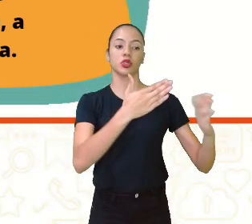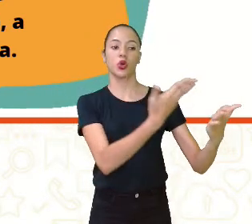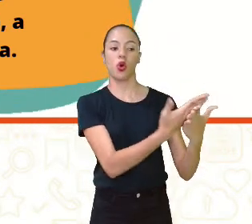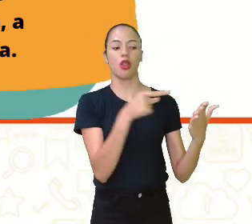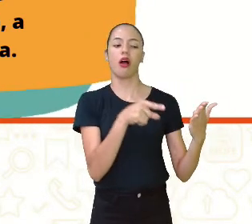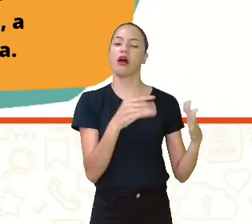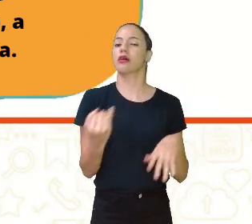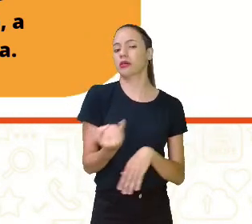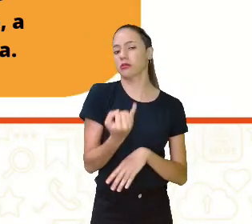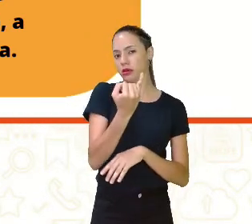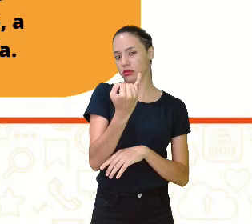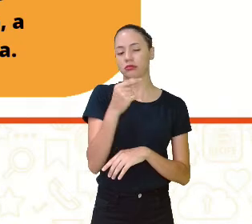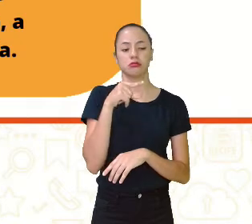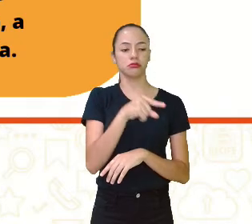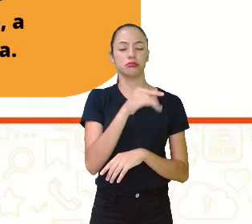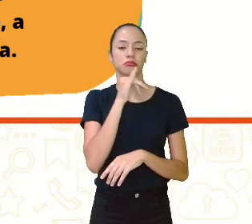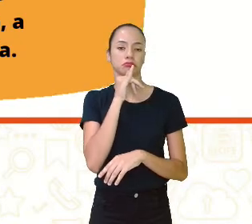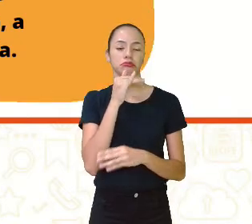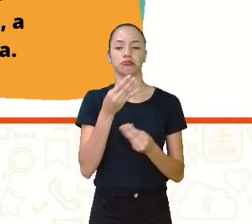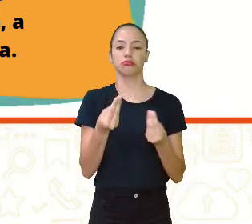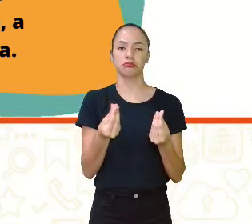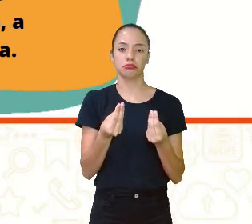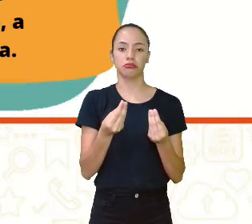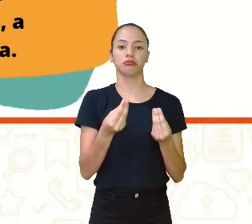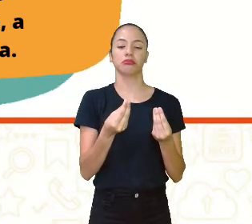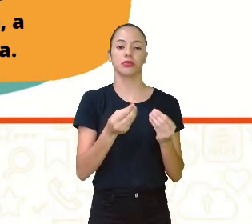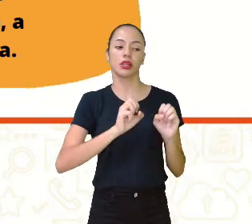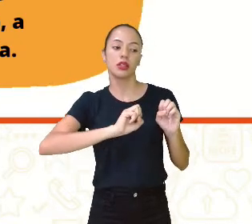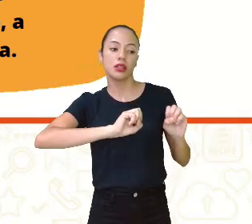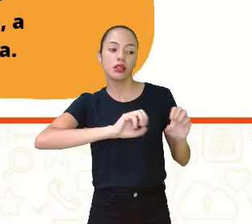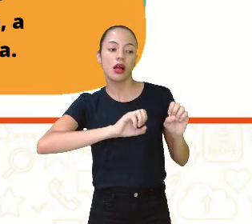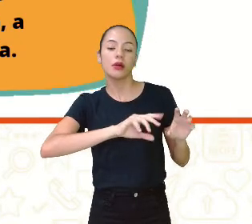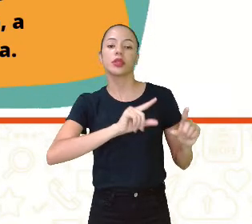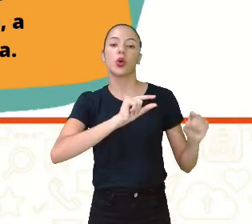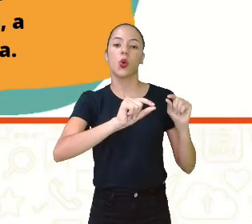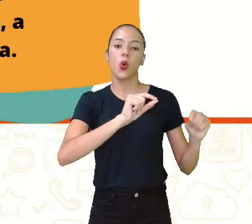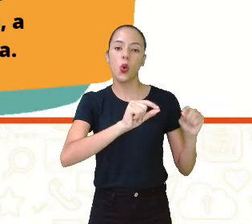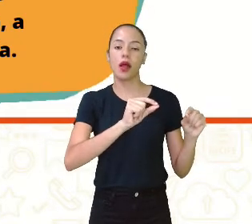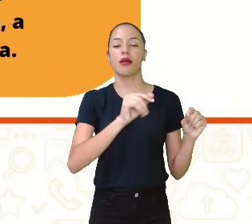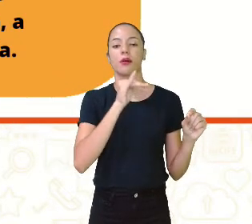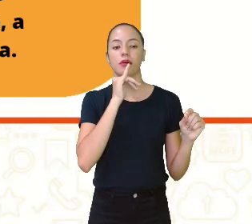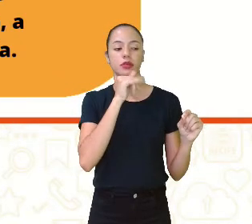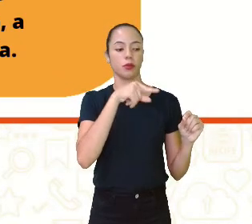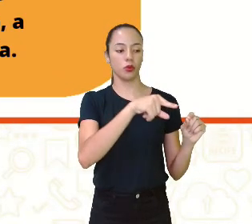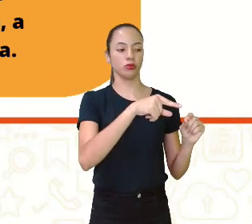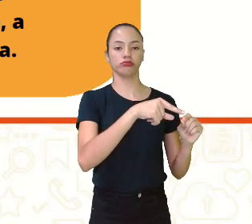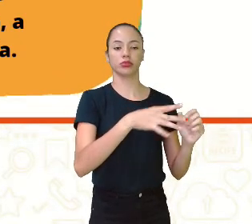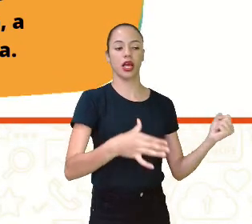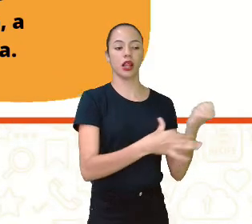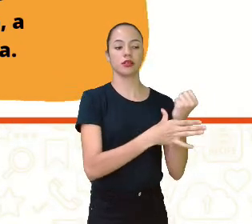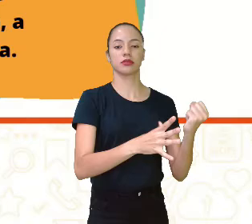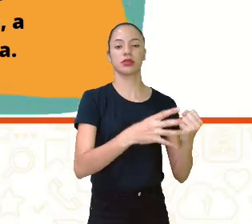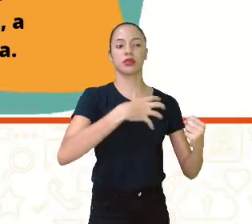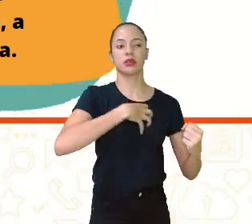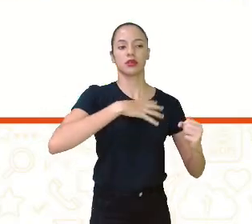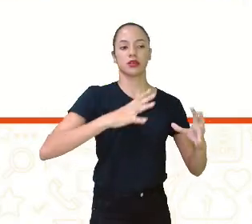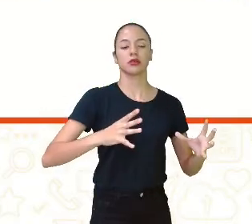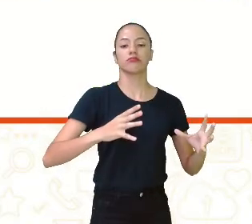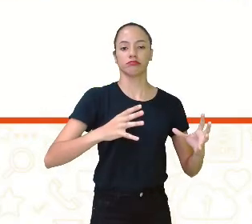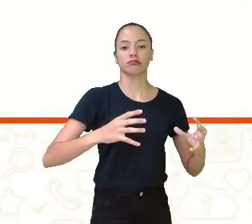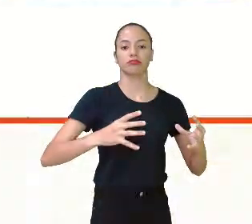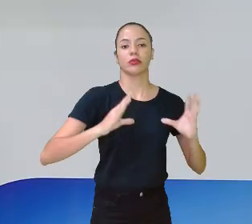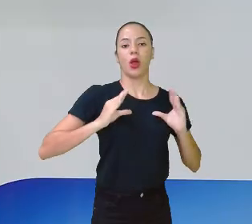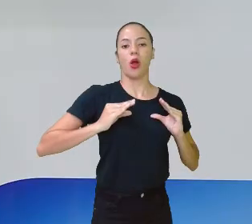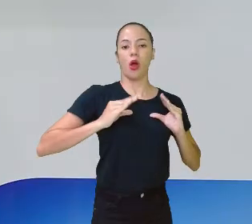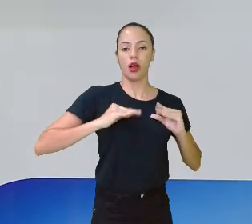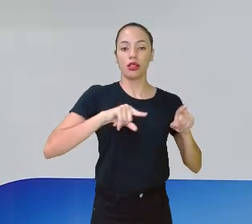que possamos transmitir comodidade, como também os espaços que favorecem o crescimento da identidade